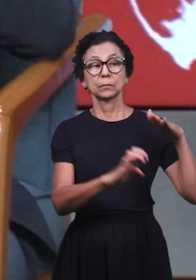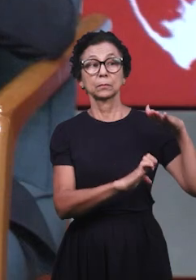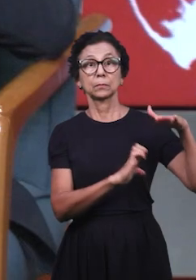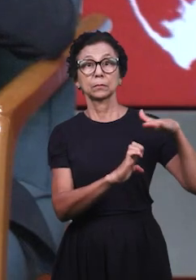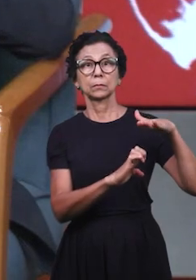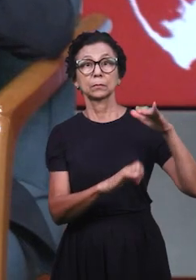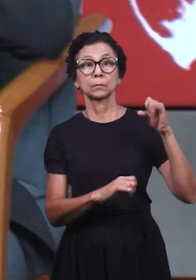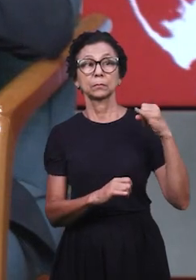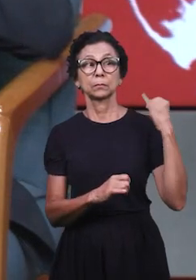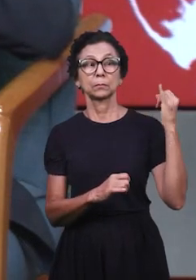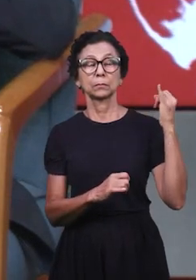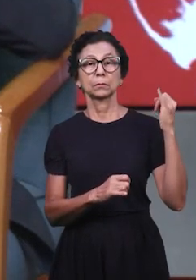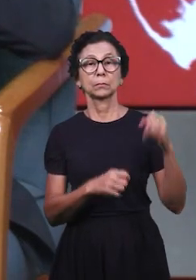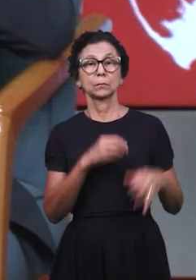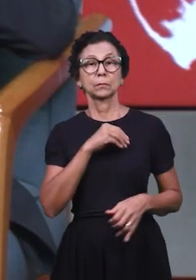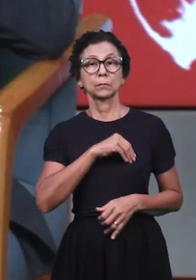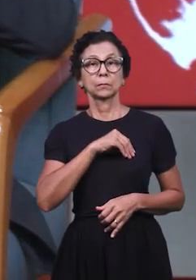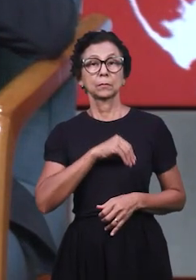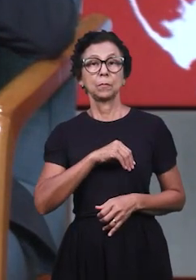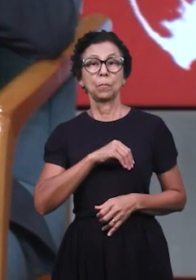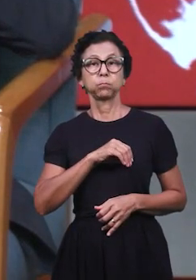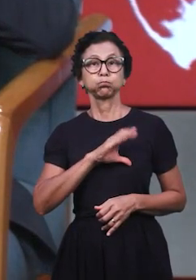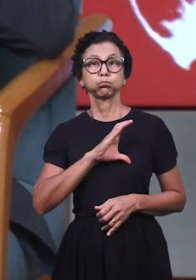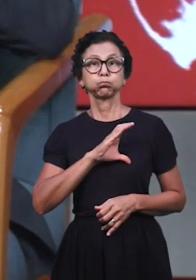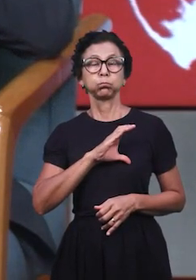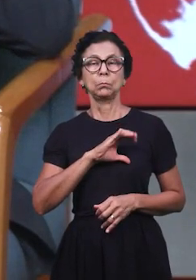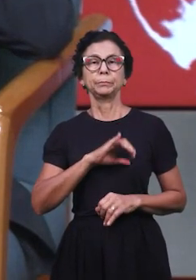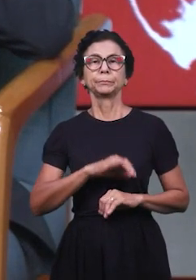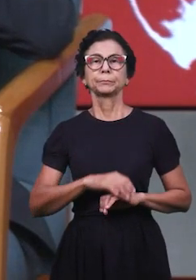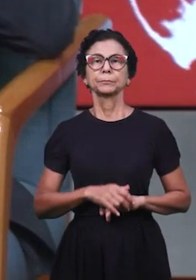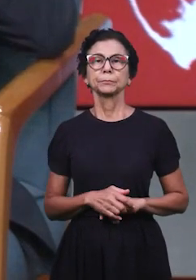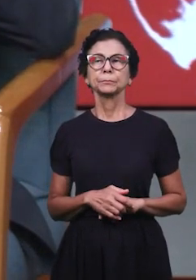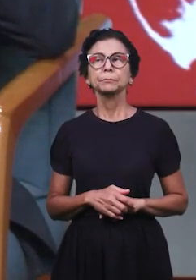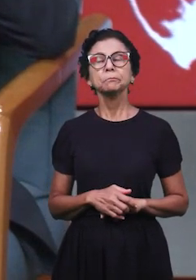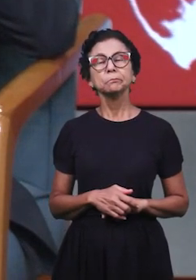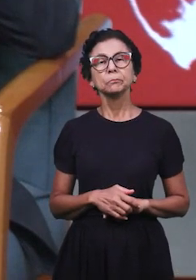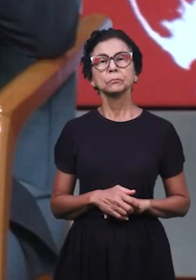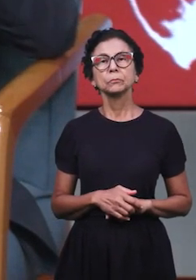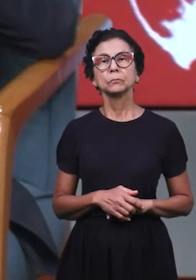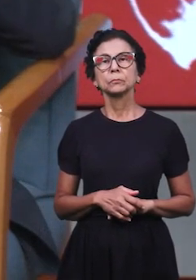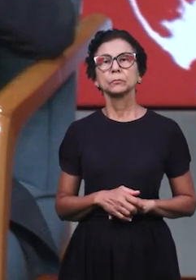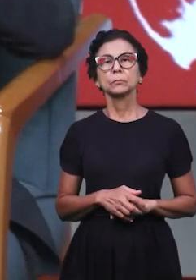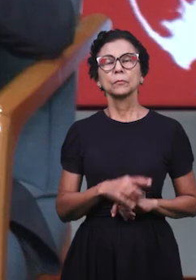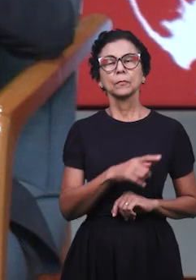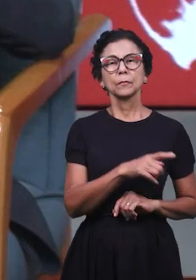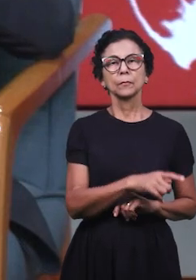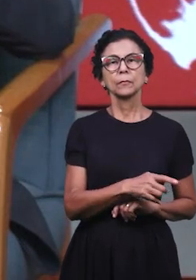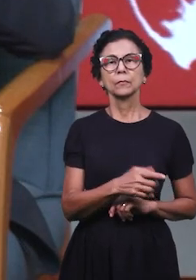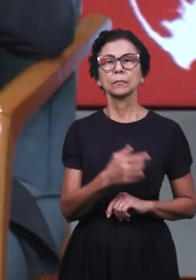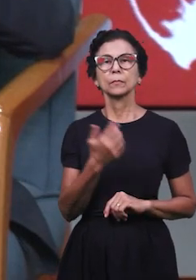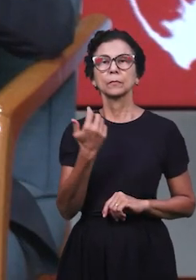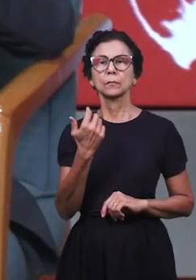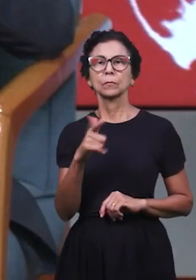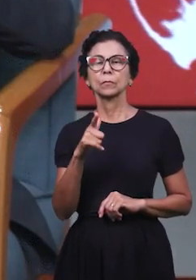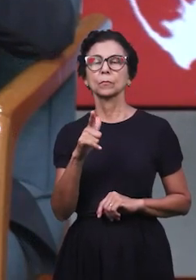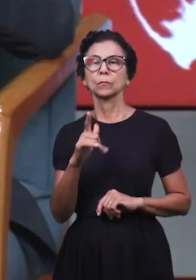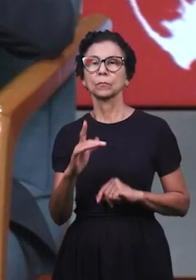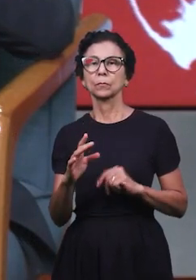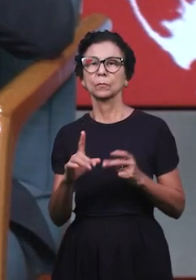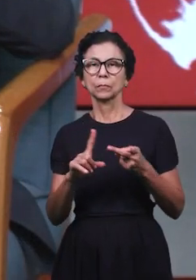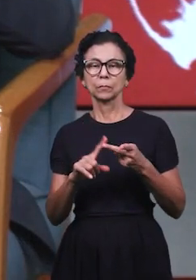empresa, tinha um salário muito bom, e recebeu uma proposta de uma outra